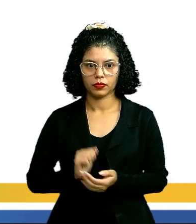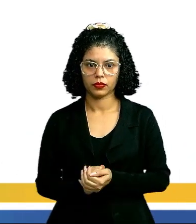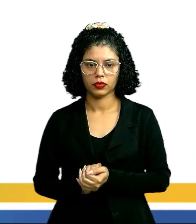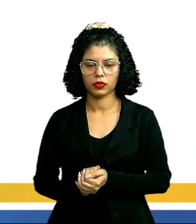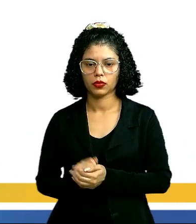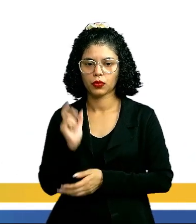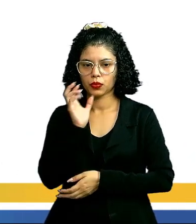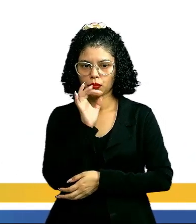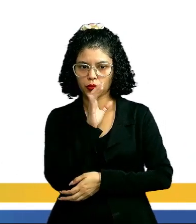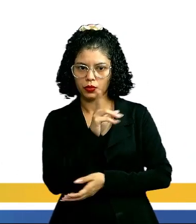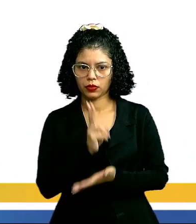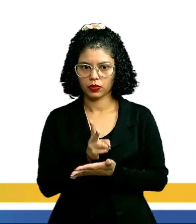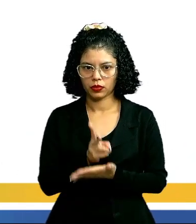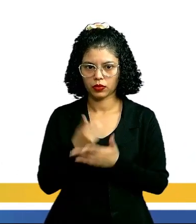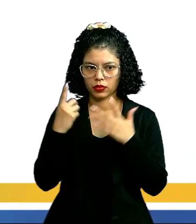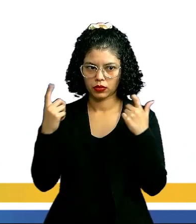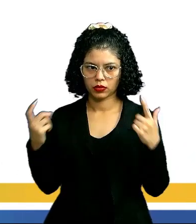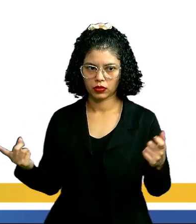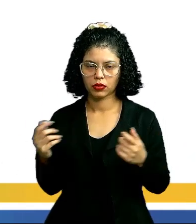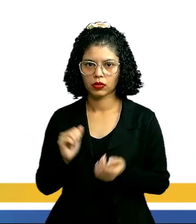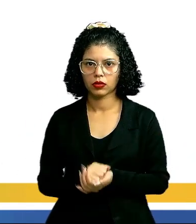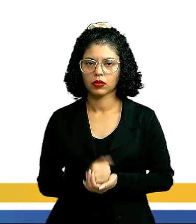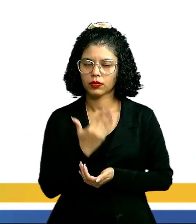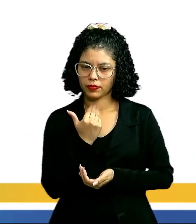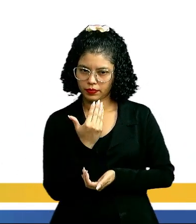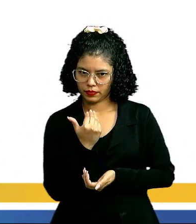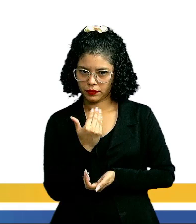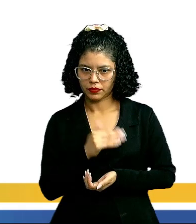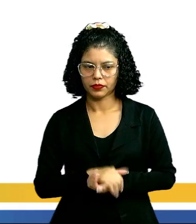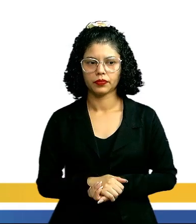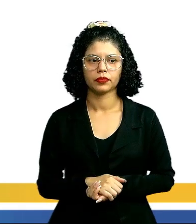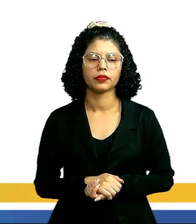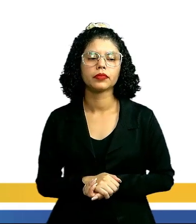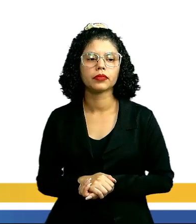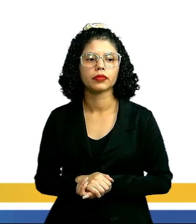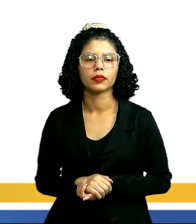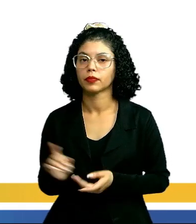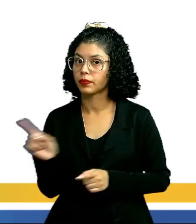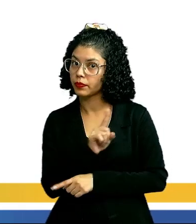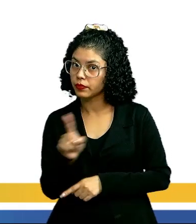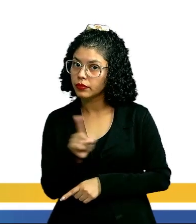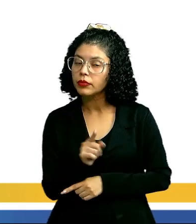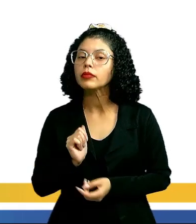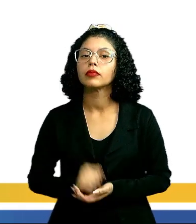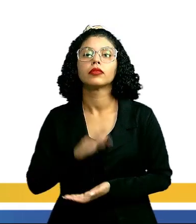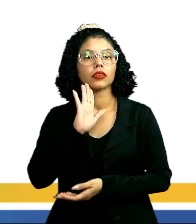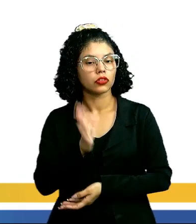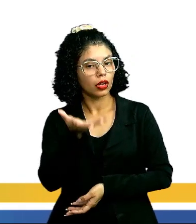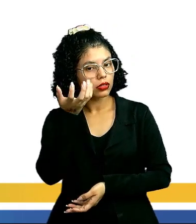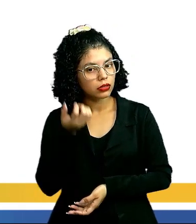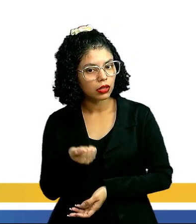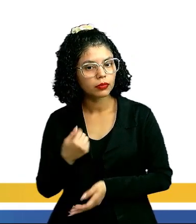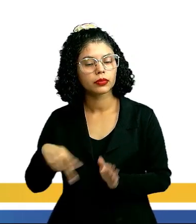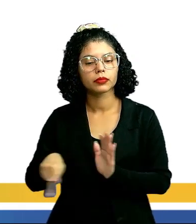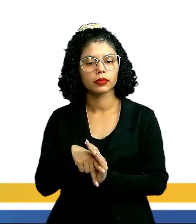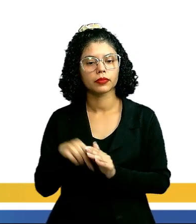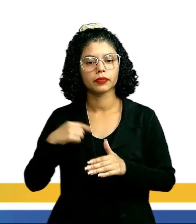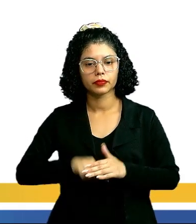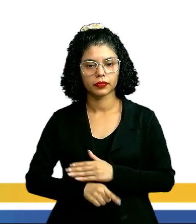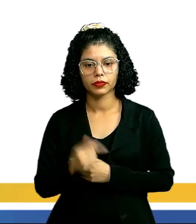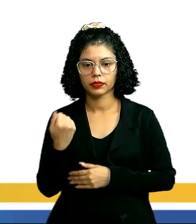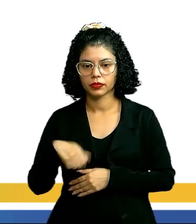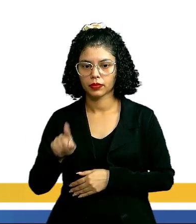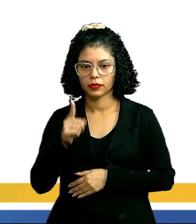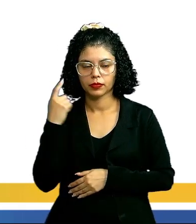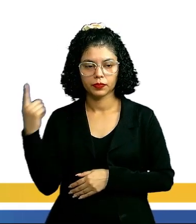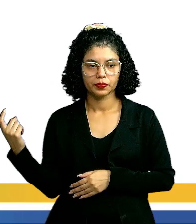para manter-se aquecido e emitir sons para obter alimento? Não, ele já recebe o alimento lá sem emitir